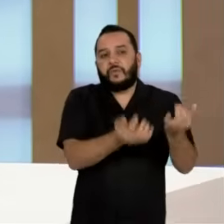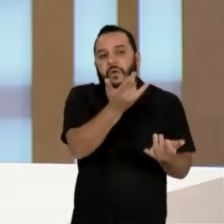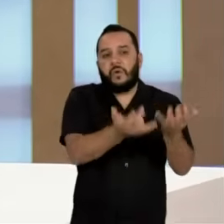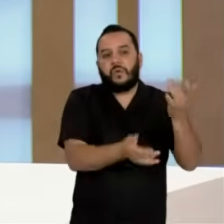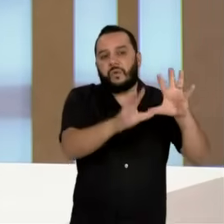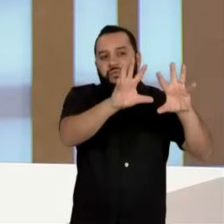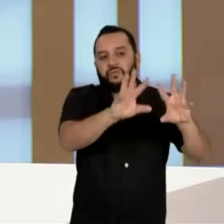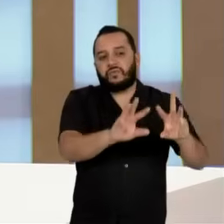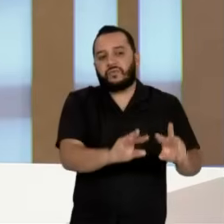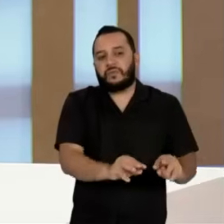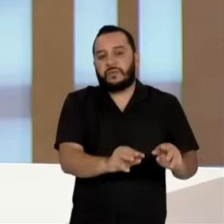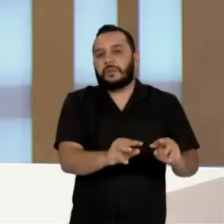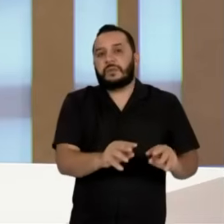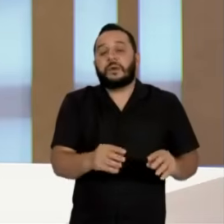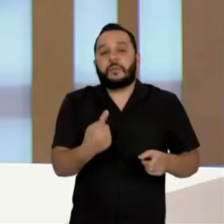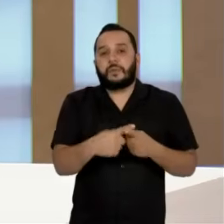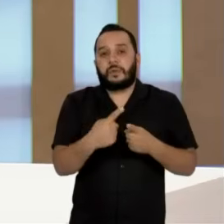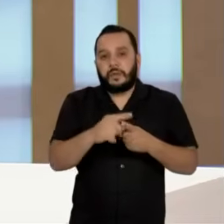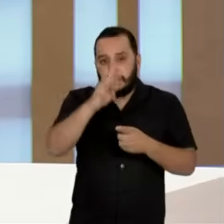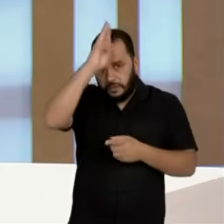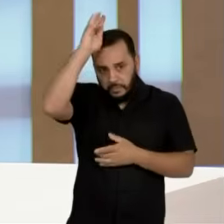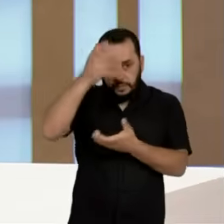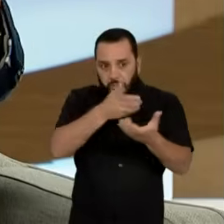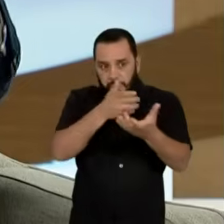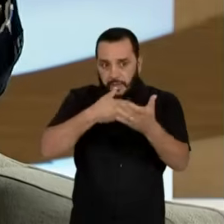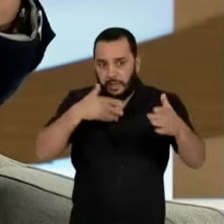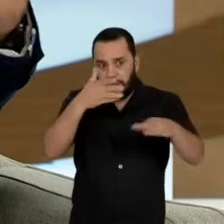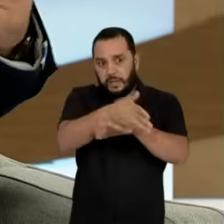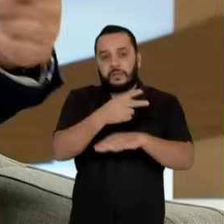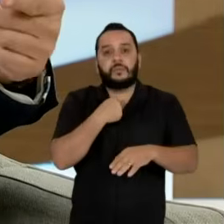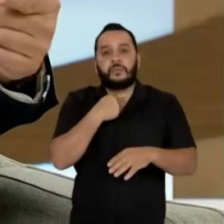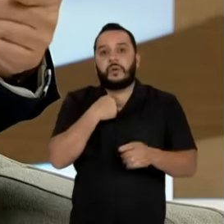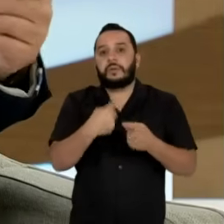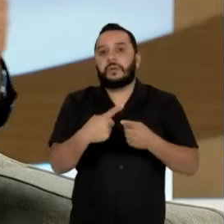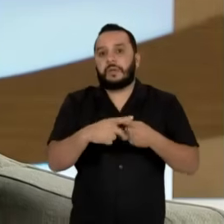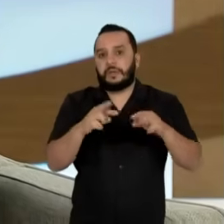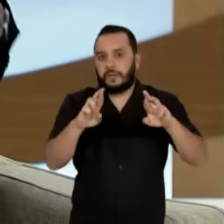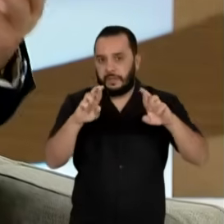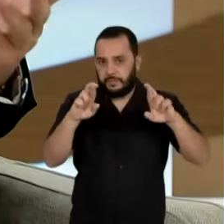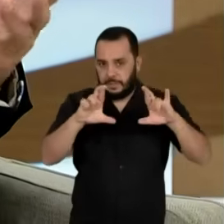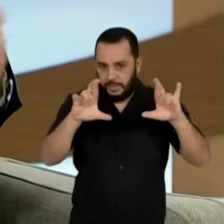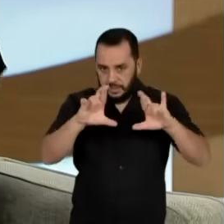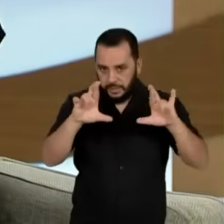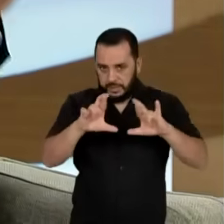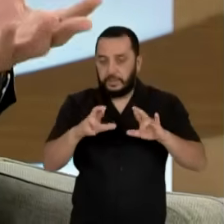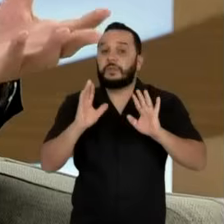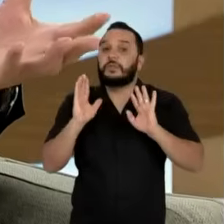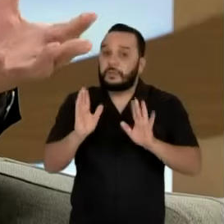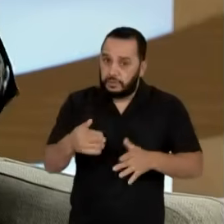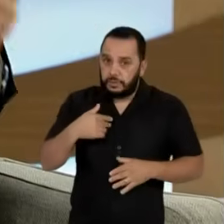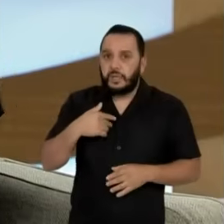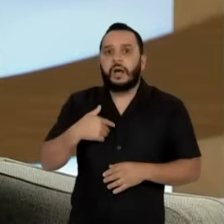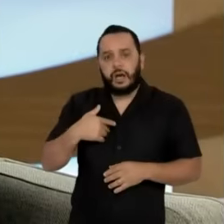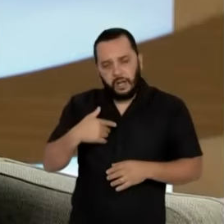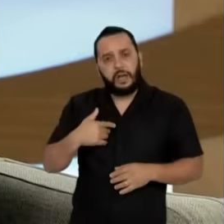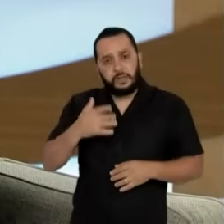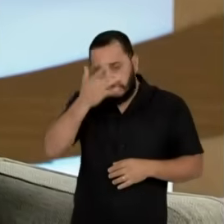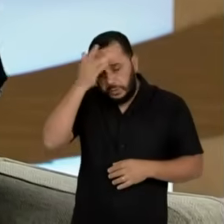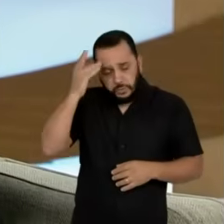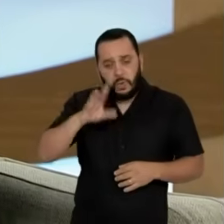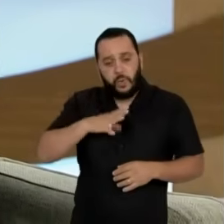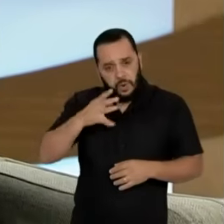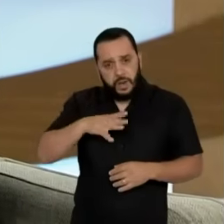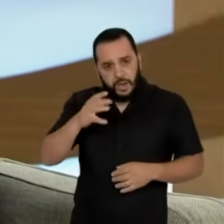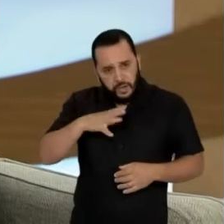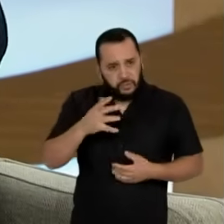porque poderia estar sendo dominada por milicianos. E os brigadistas foram lá, foram os primeiros que foram, e os únicos que se dispuseram aí naquele início, né? Depois